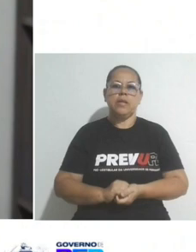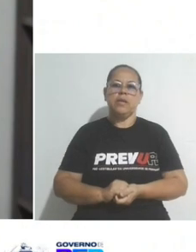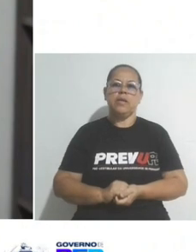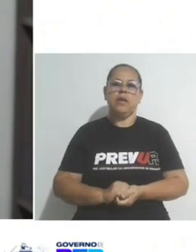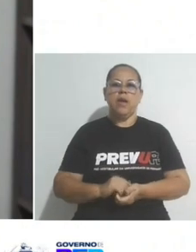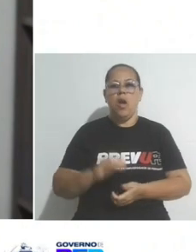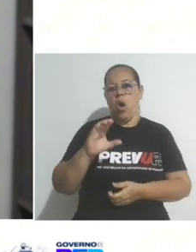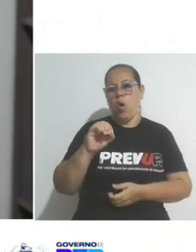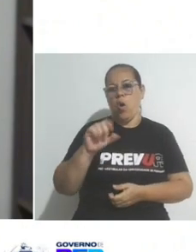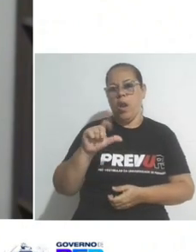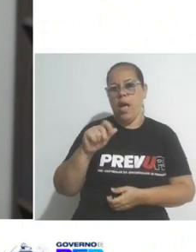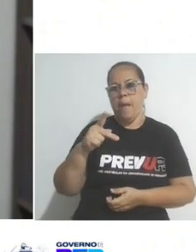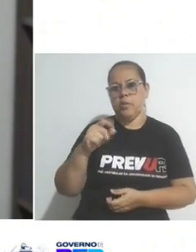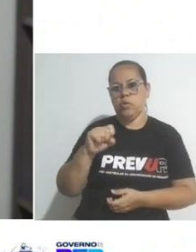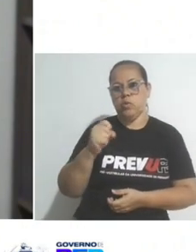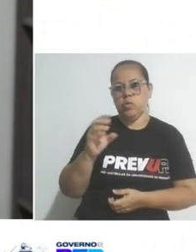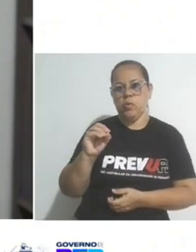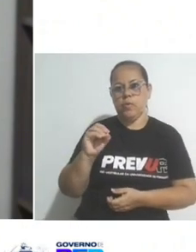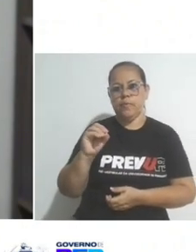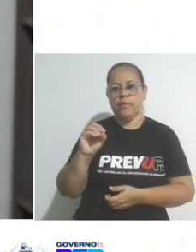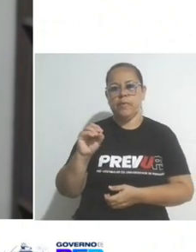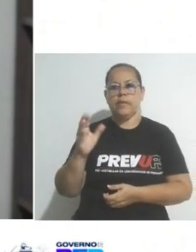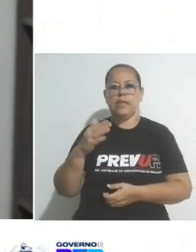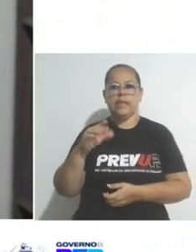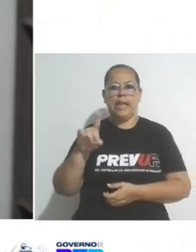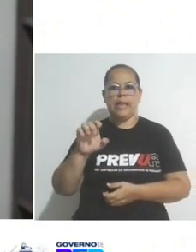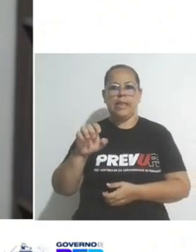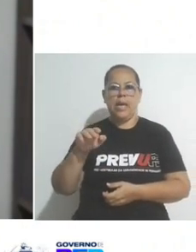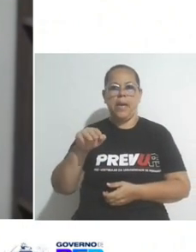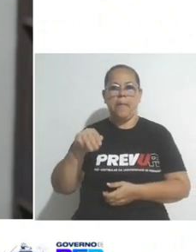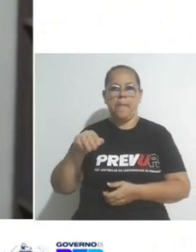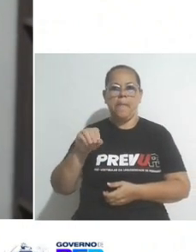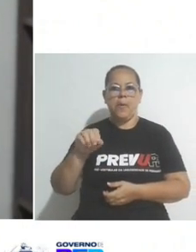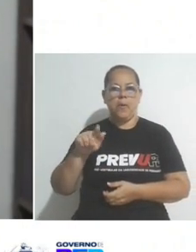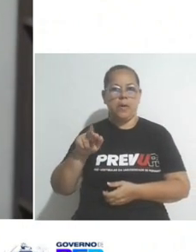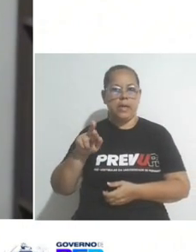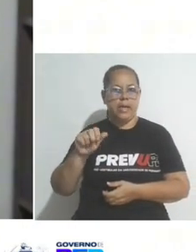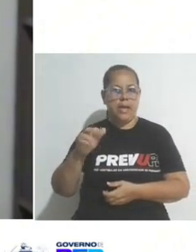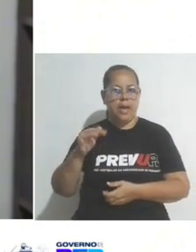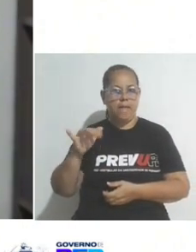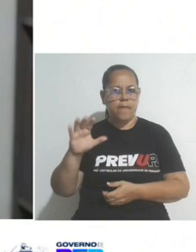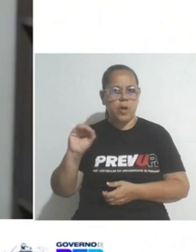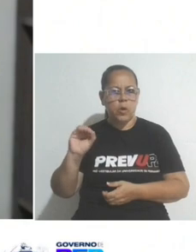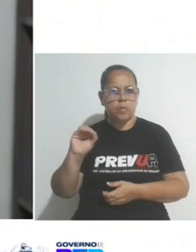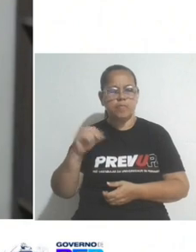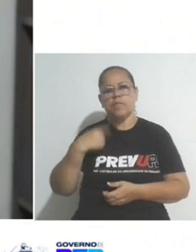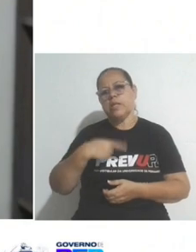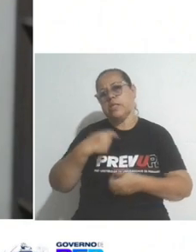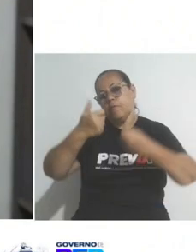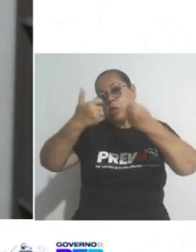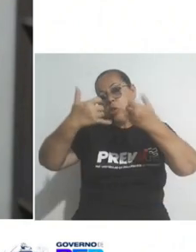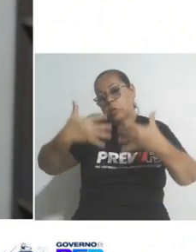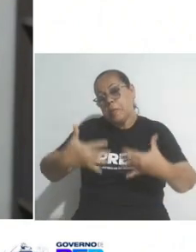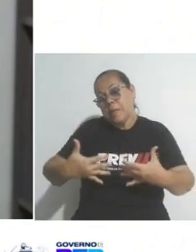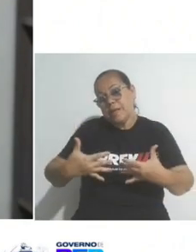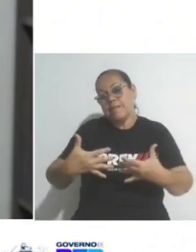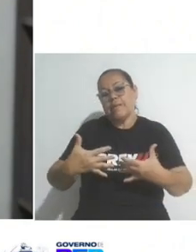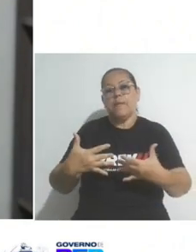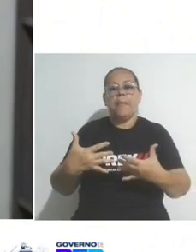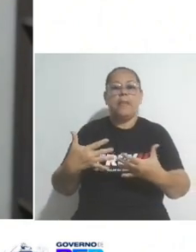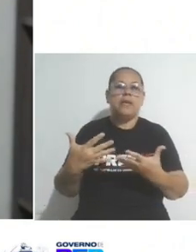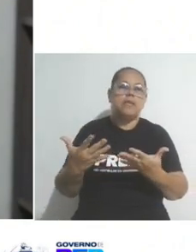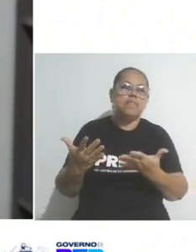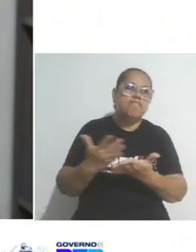colapso demográfico para se falar em um colapso demográfico nós teríamos que tratar especificamente